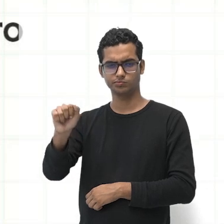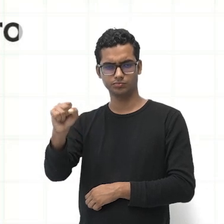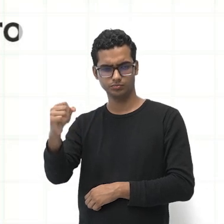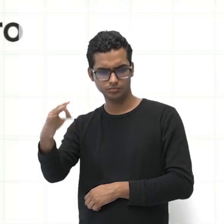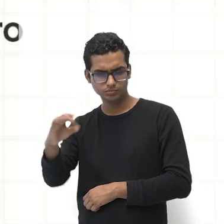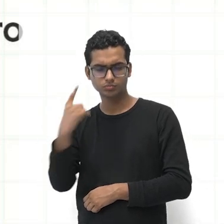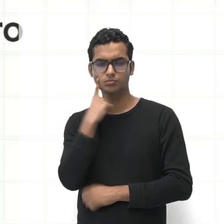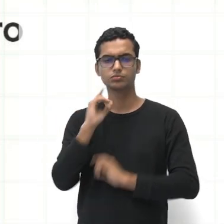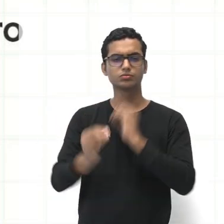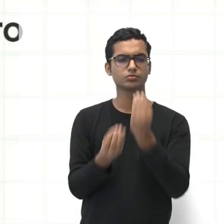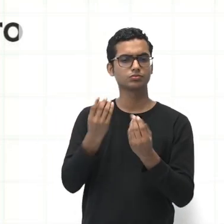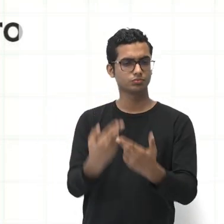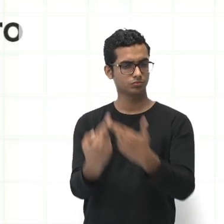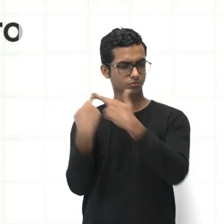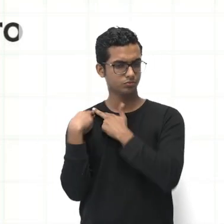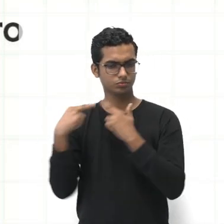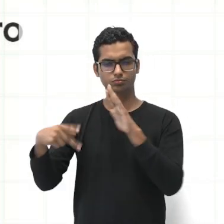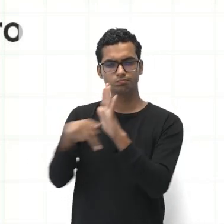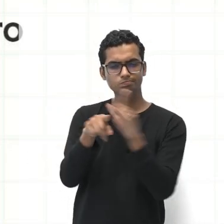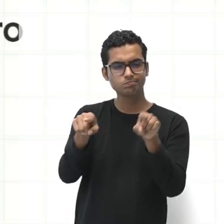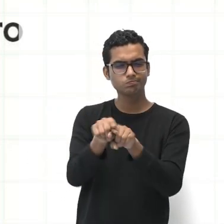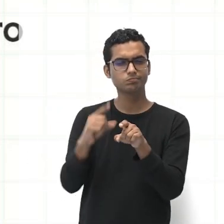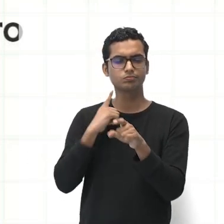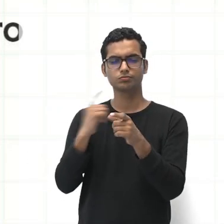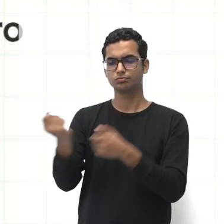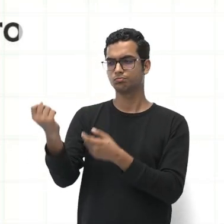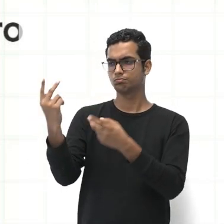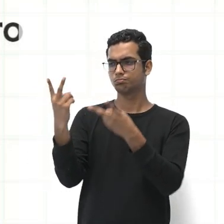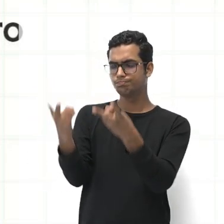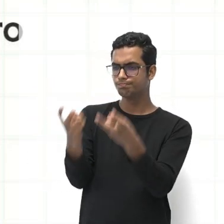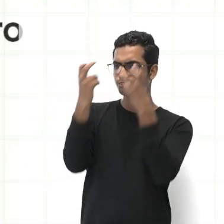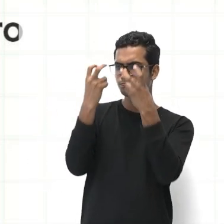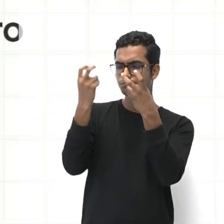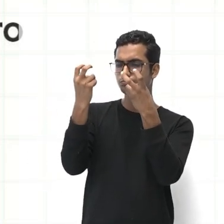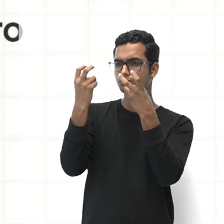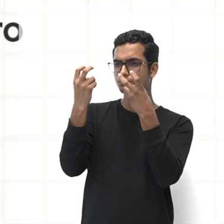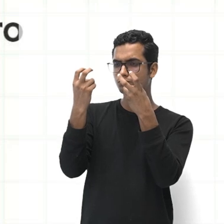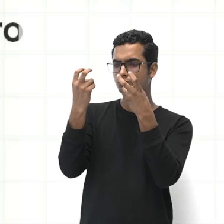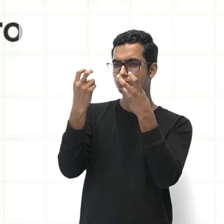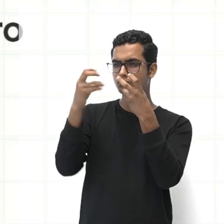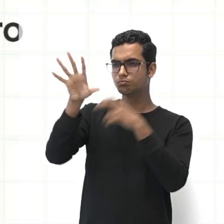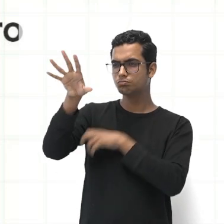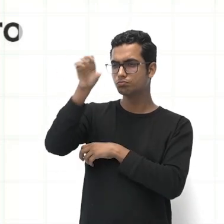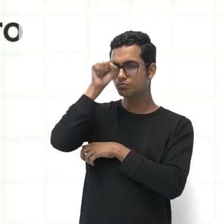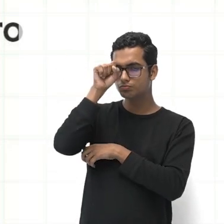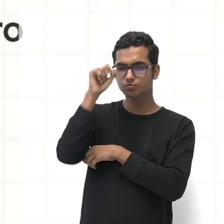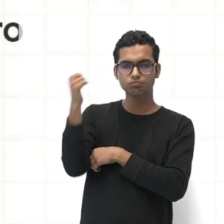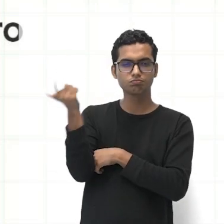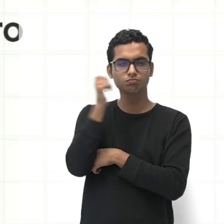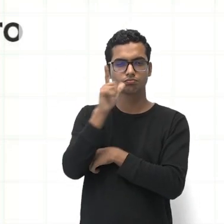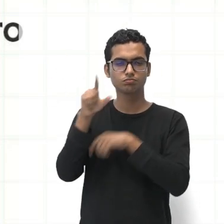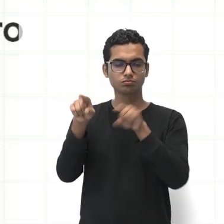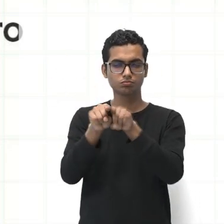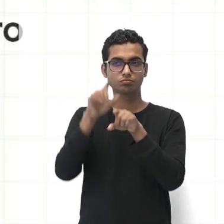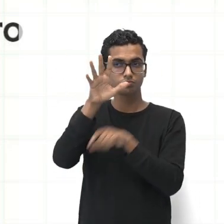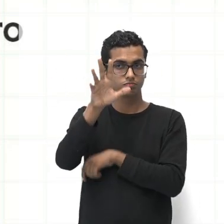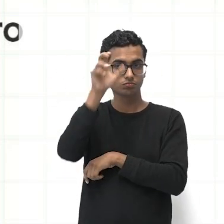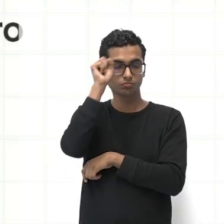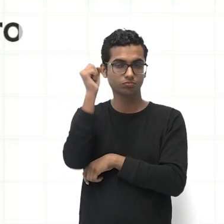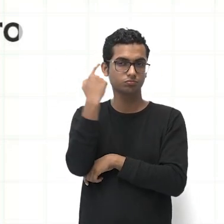fotorreceptoras, são responsáveis por captar a luz que chegará até a